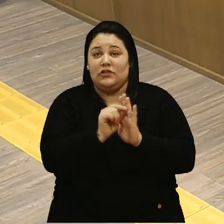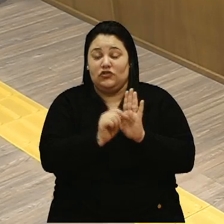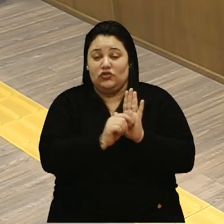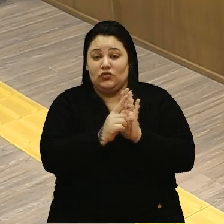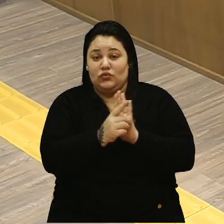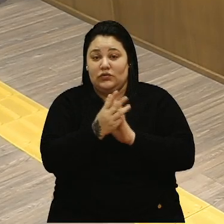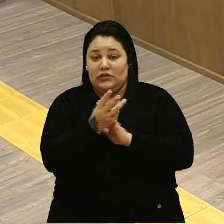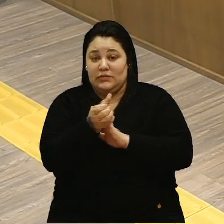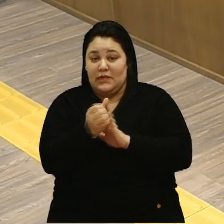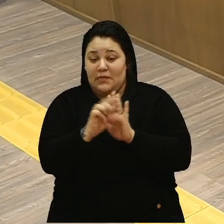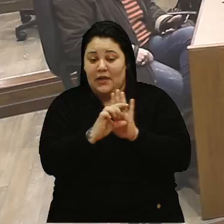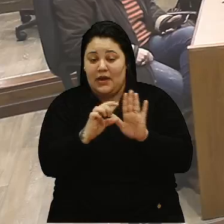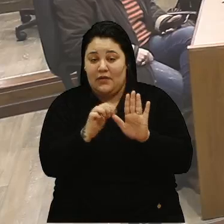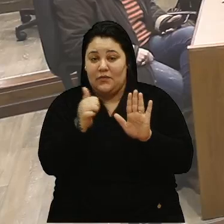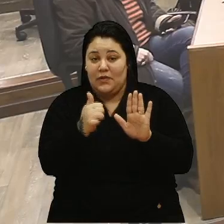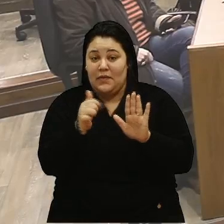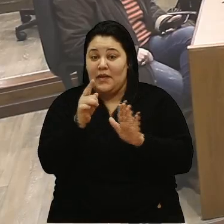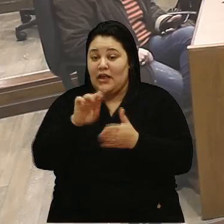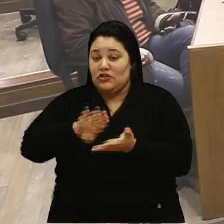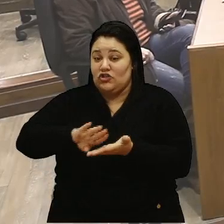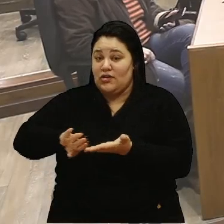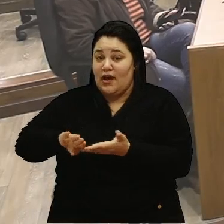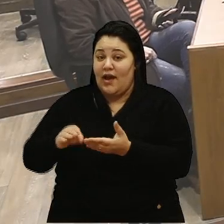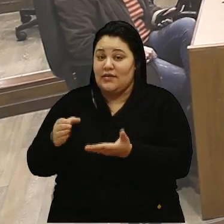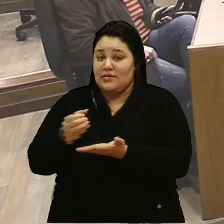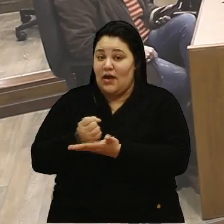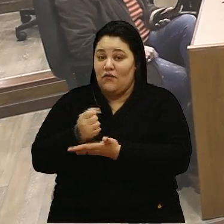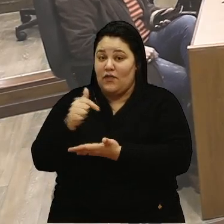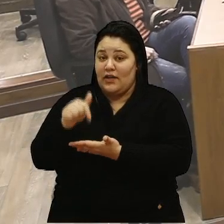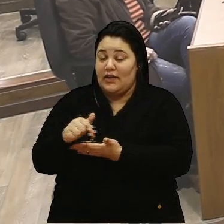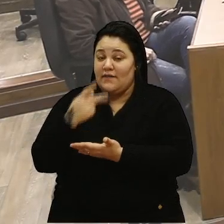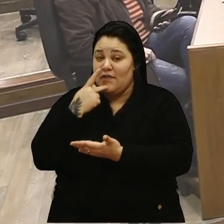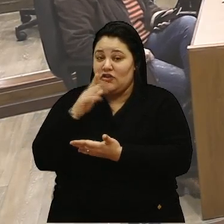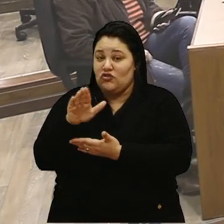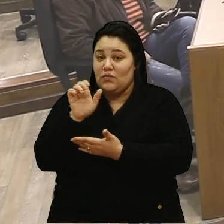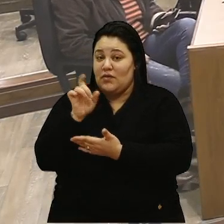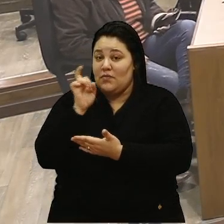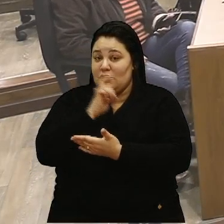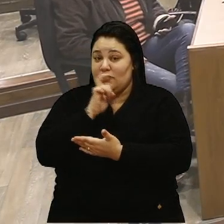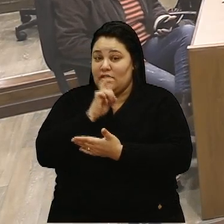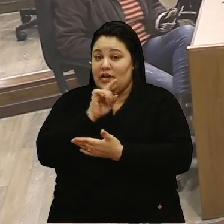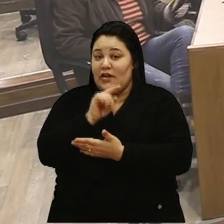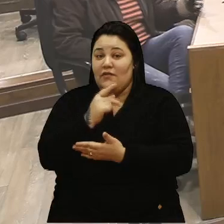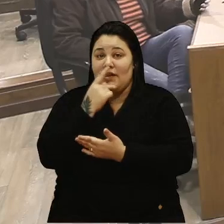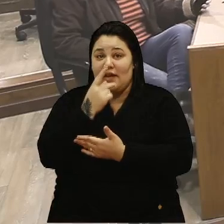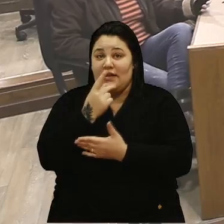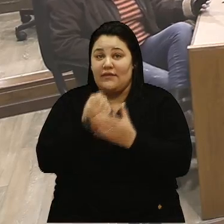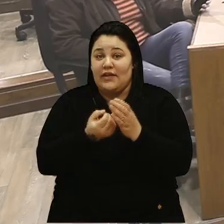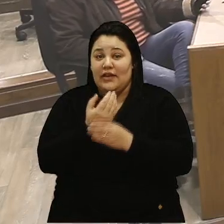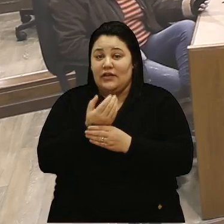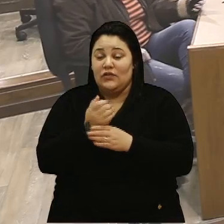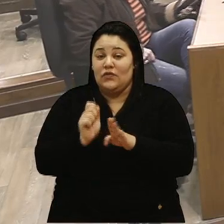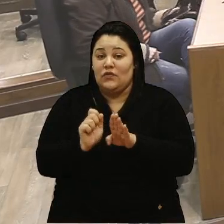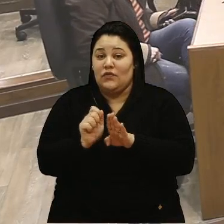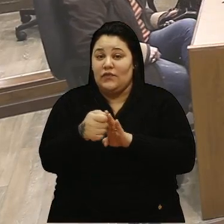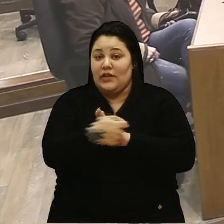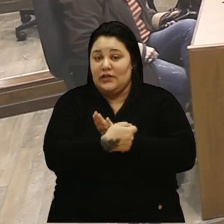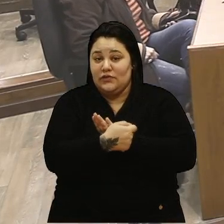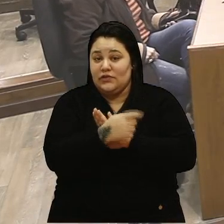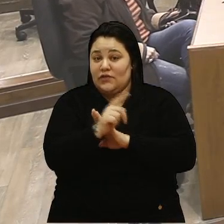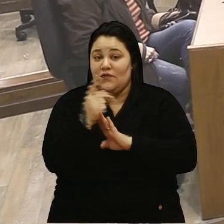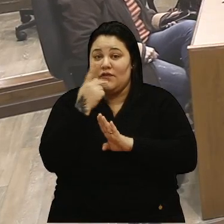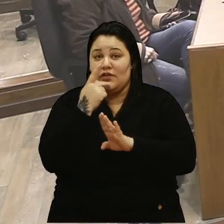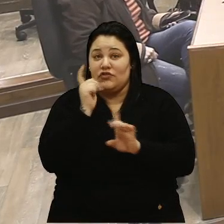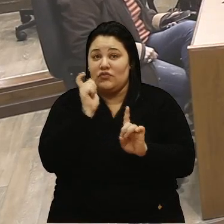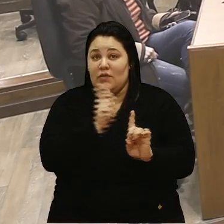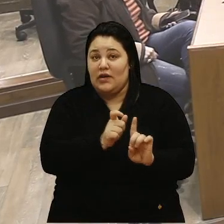parágrafo 1º, para que ela retire dos anais a expressão que eu lhe chamei de mentirosa. Eu disse que ela estava produzindo fake news. Produzir fake news não é dizer que ela é mentirosa. Eu não